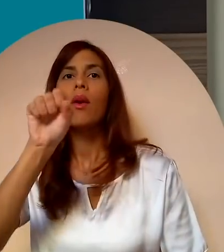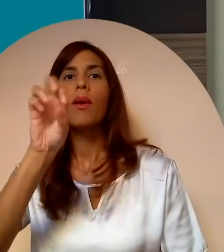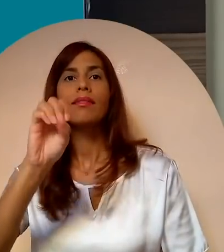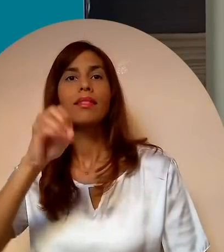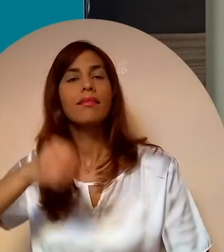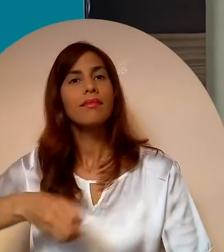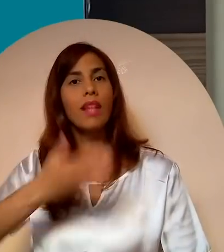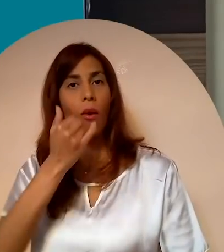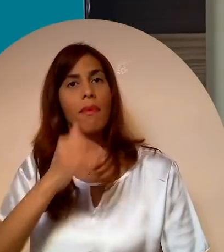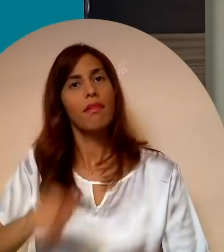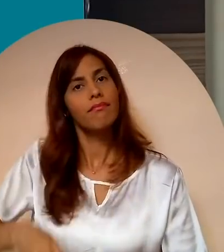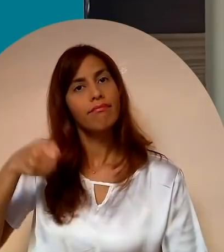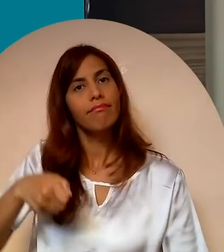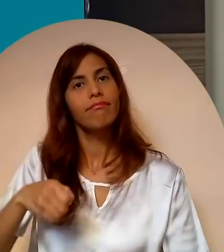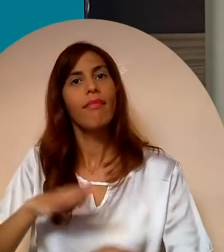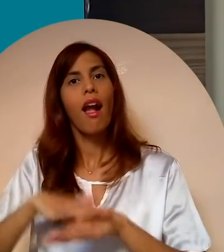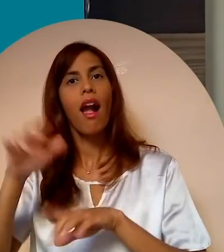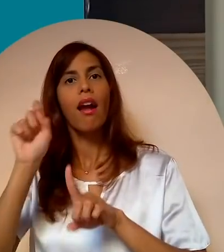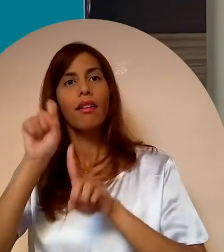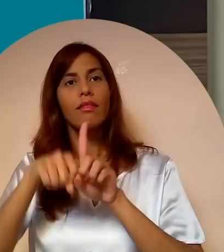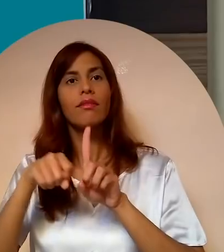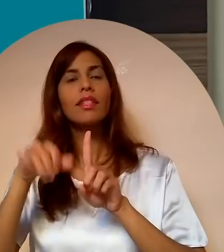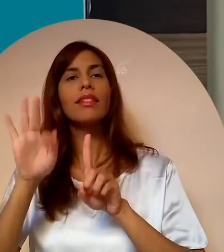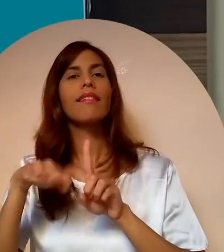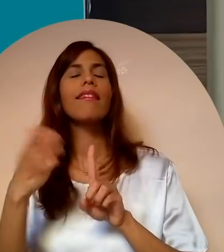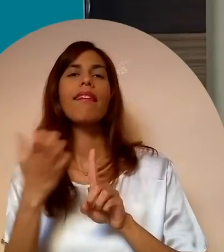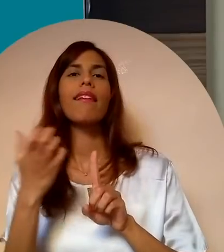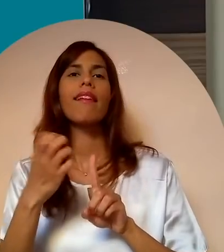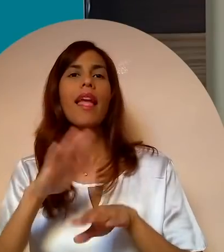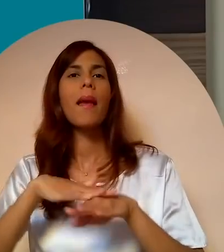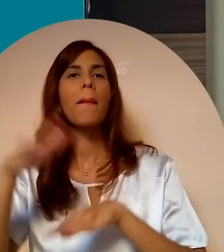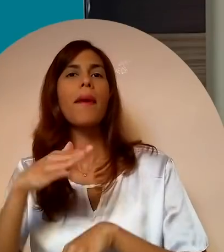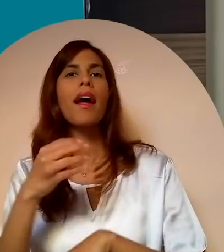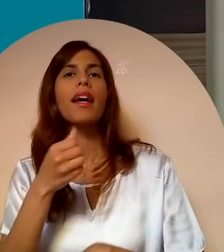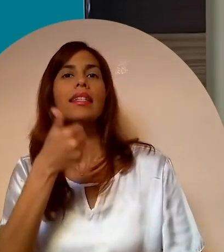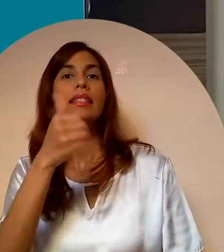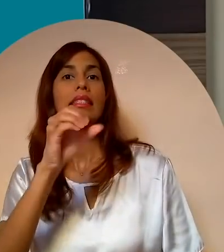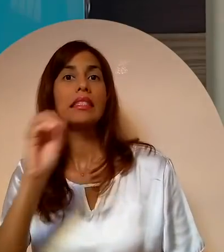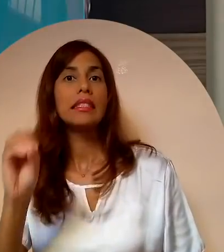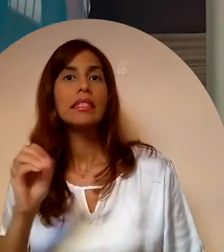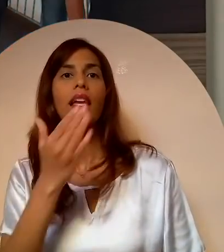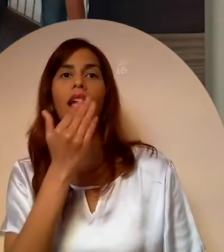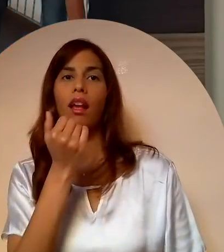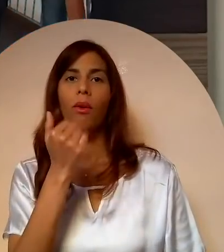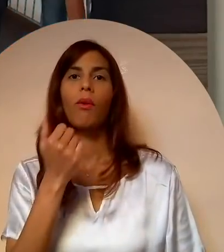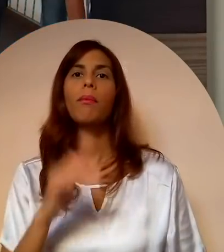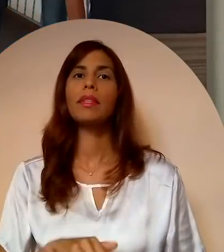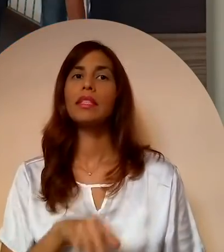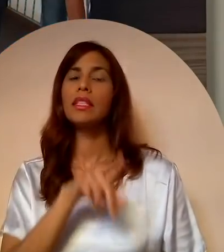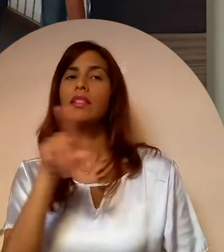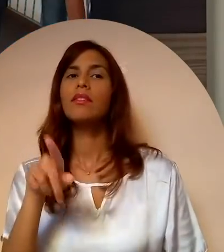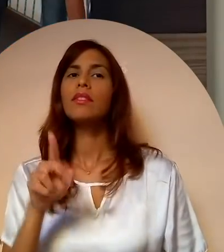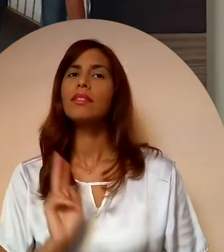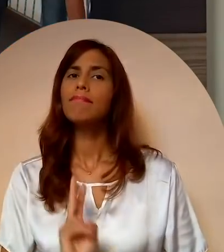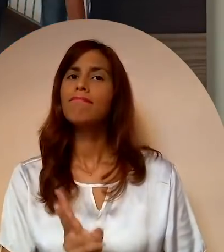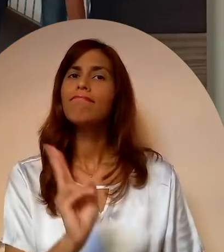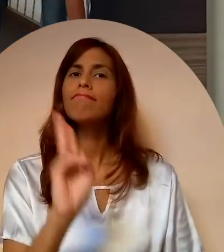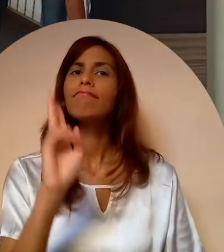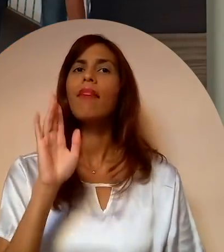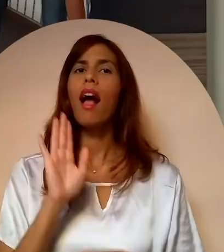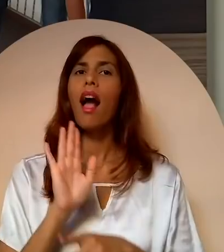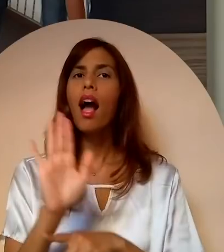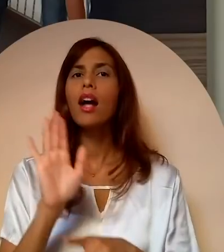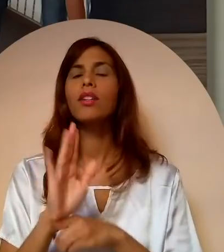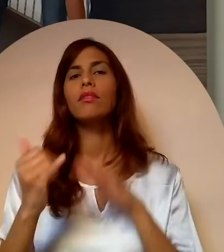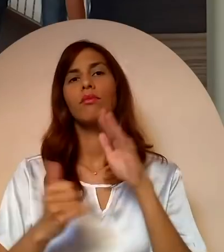início do mês de abril, já foram distribuídas 80, e até o final do mês, a previsão é a distribuição de mais 100. E